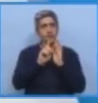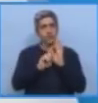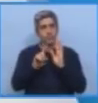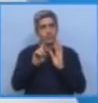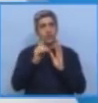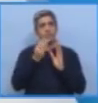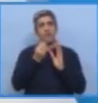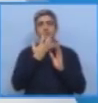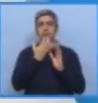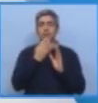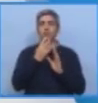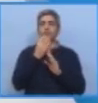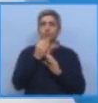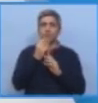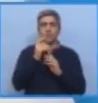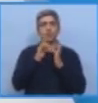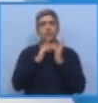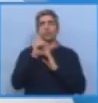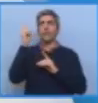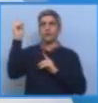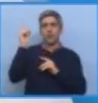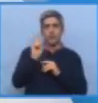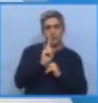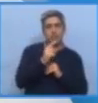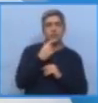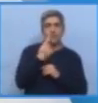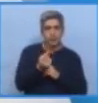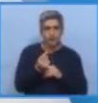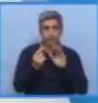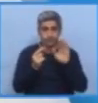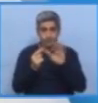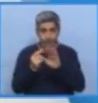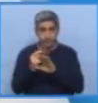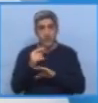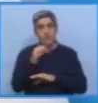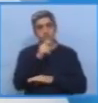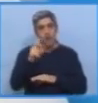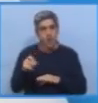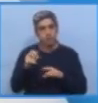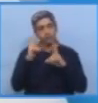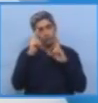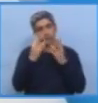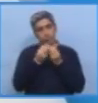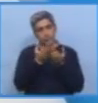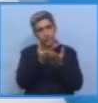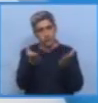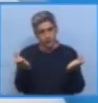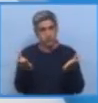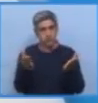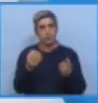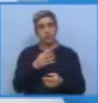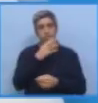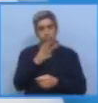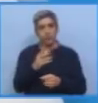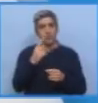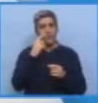judeus, veio Jesus, apresentou-se no meio deles e disse-lhes: "A paz esteja convosco." Dito isto, mostrou-lhe